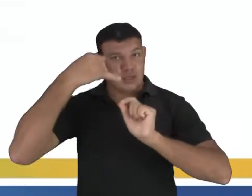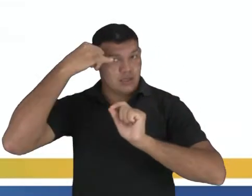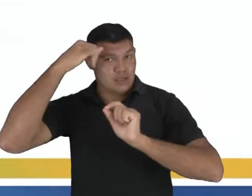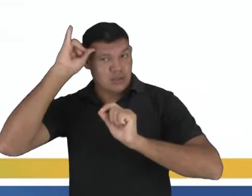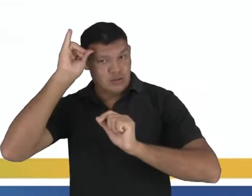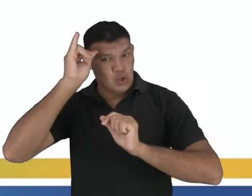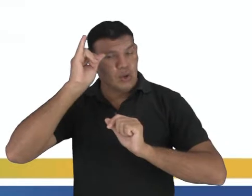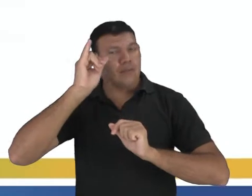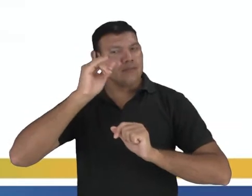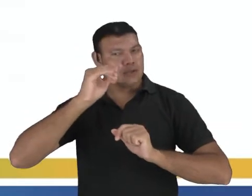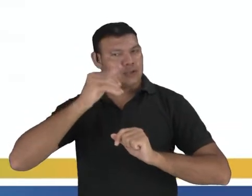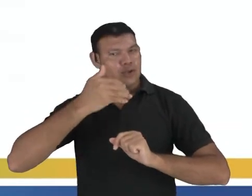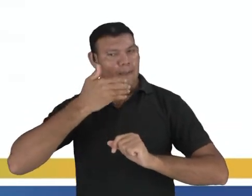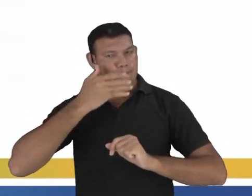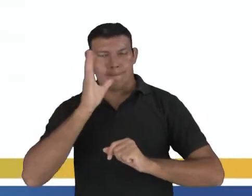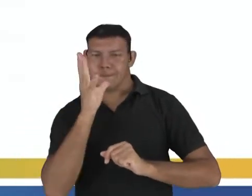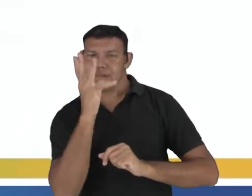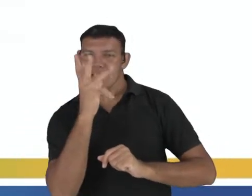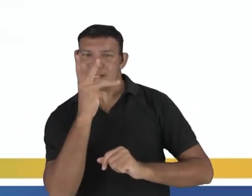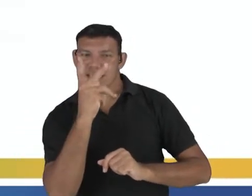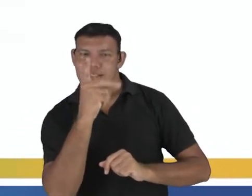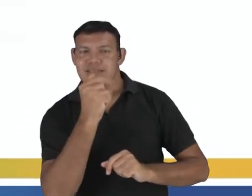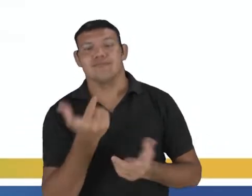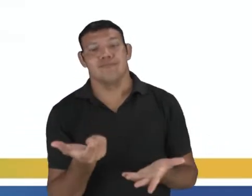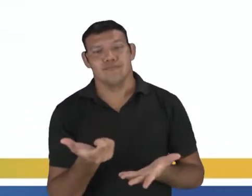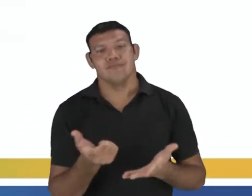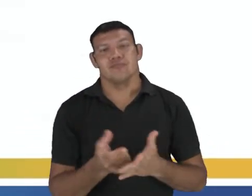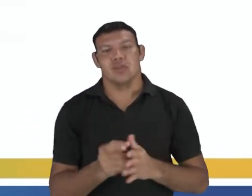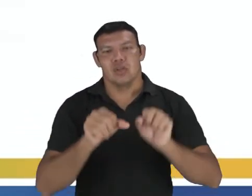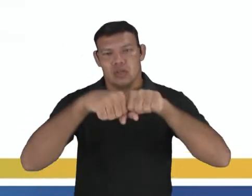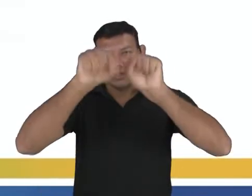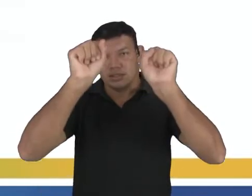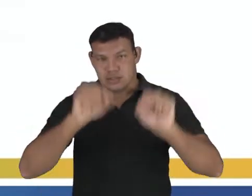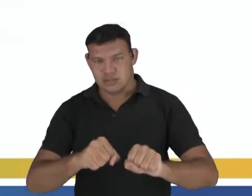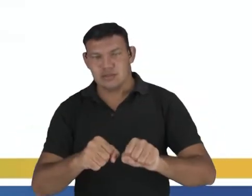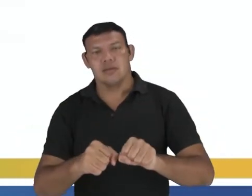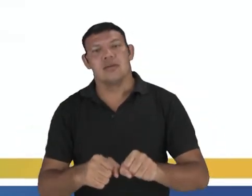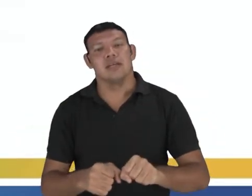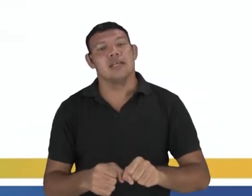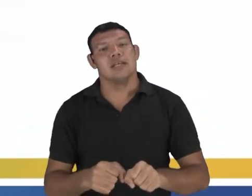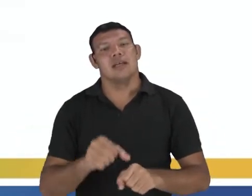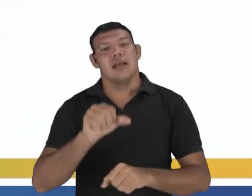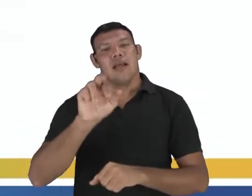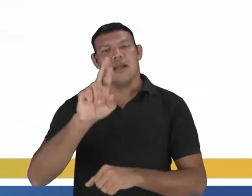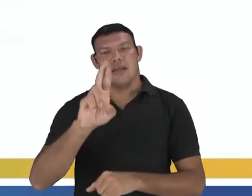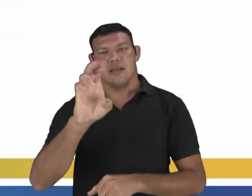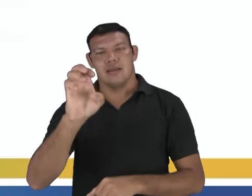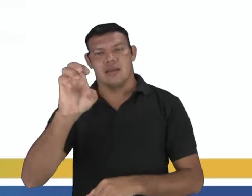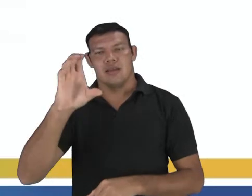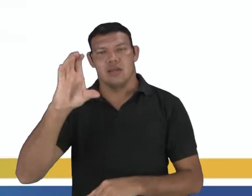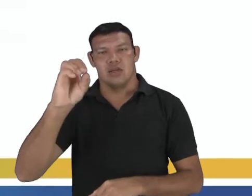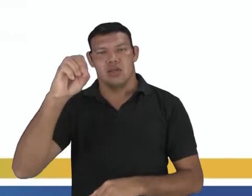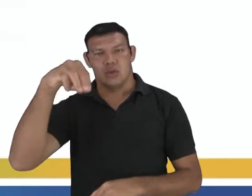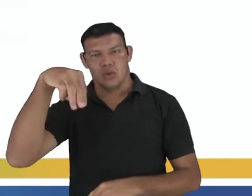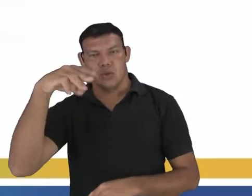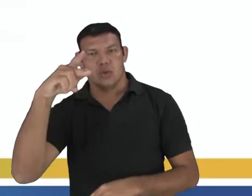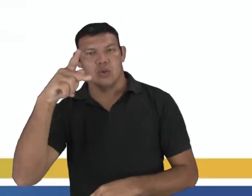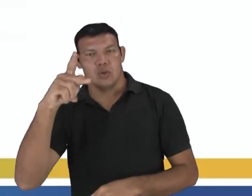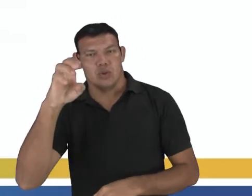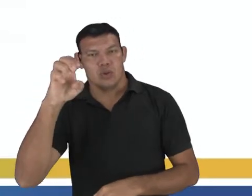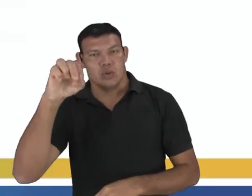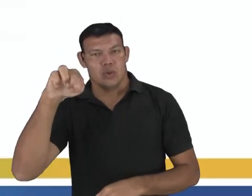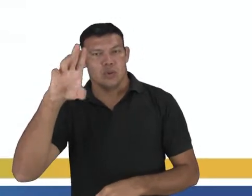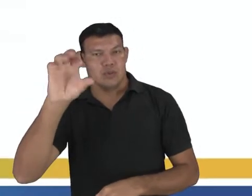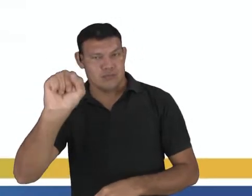a procrastinação? Seria um sistema de recompensa. E para isso você precisa de um temporizador, ou seja, um marcador de tempo,